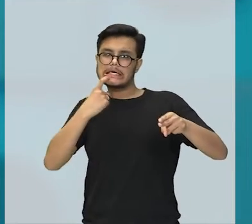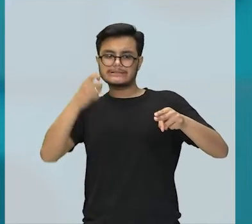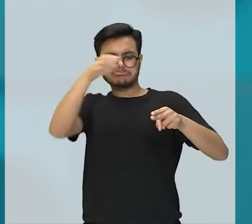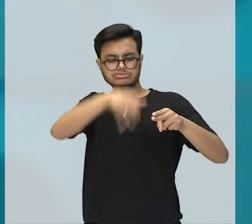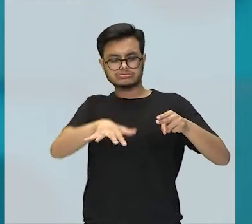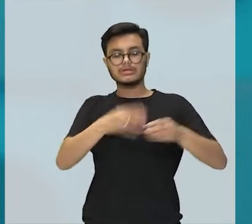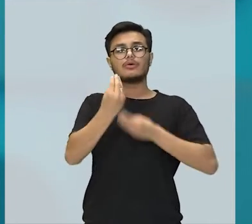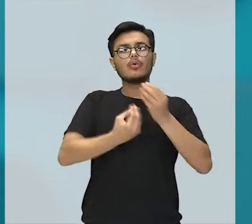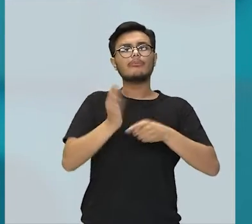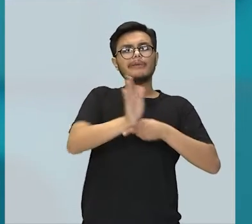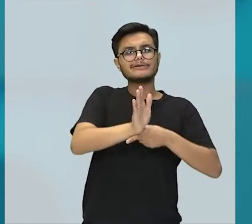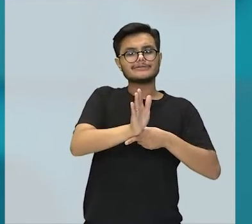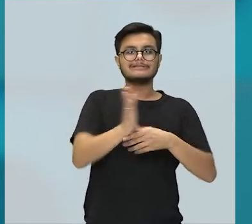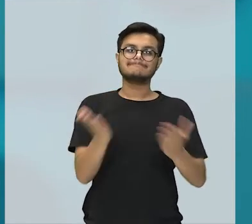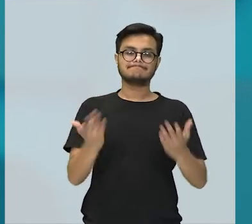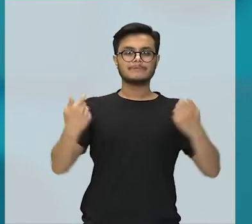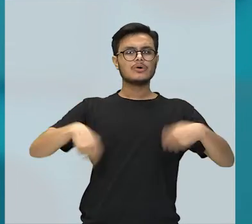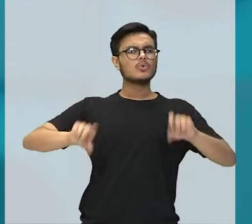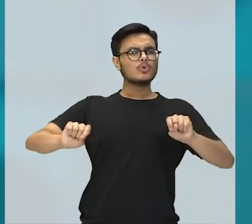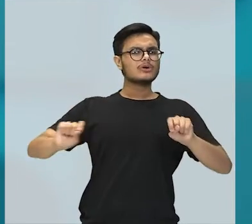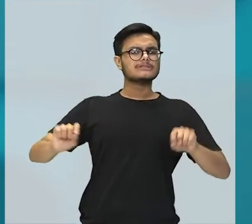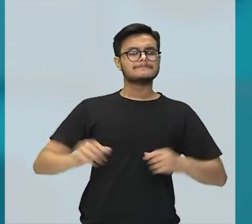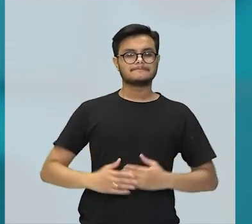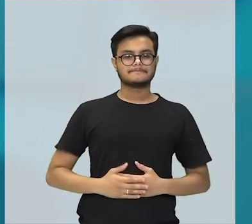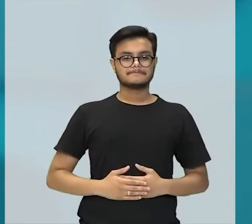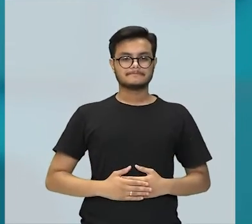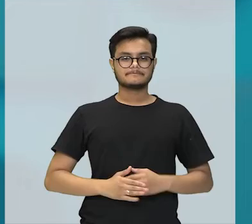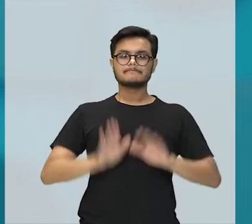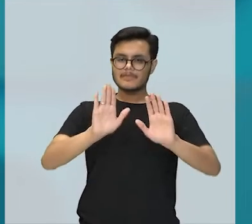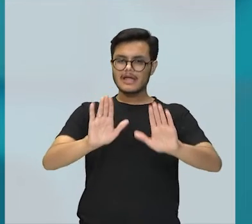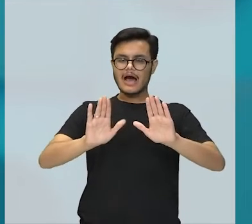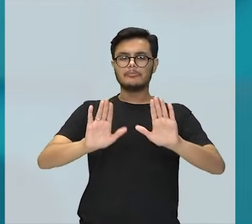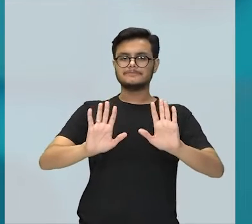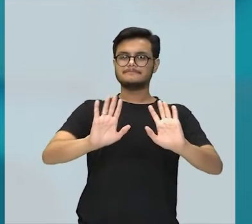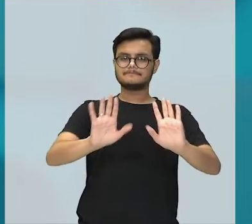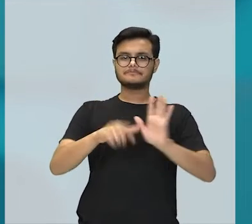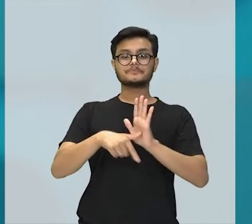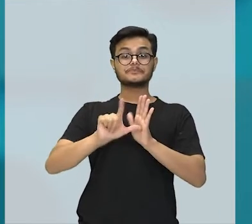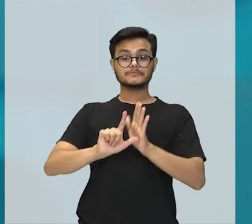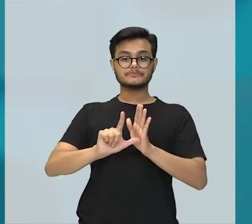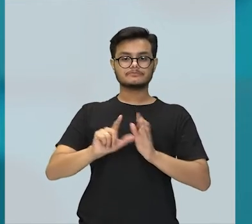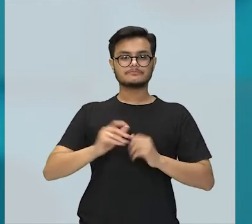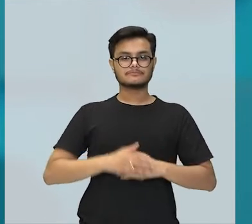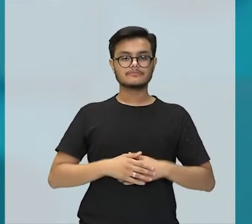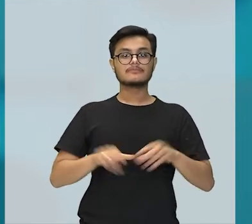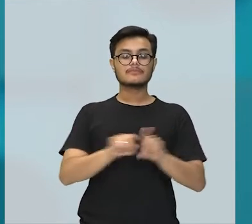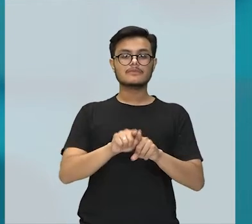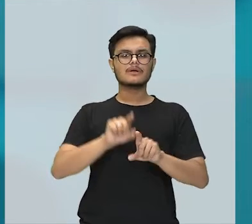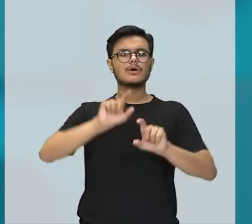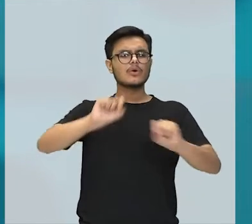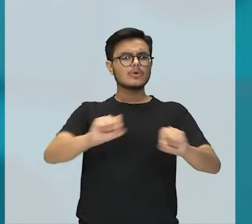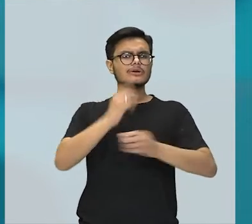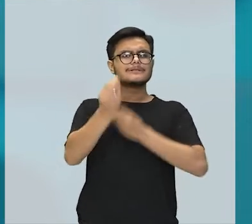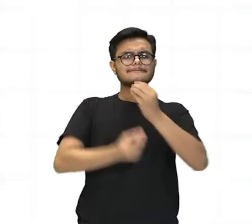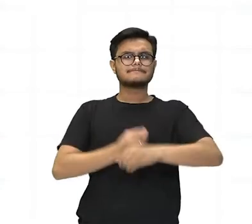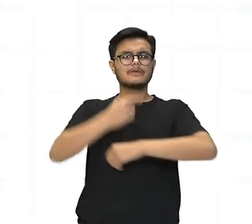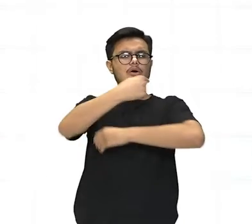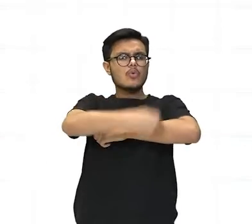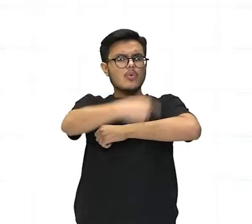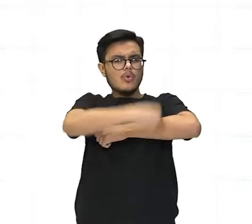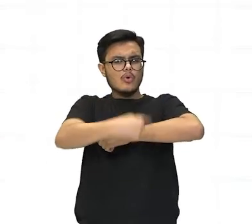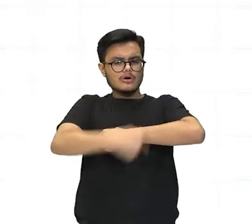E aí, o que será que a gente tem que fazer? Antes de a gente descobrir isso, vamos lá ver o que são cortes na